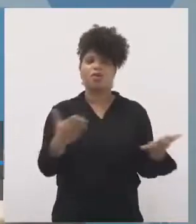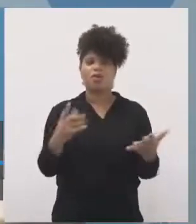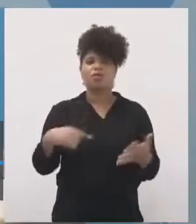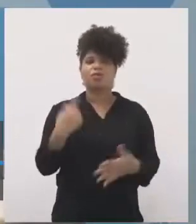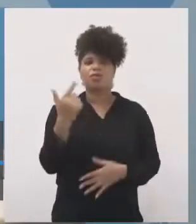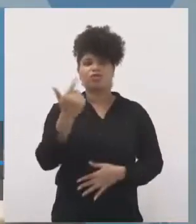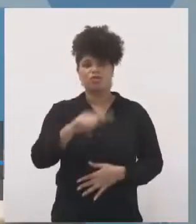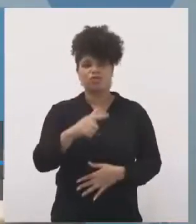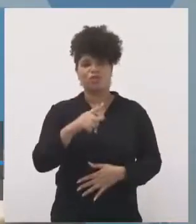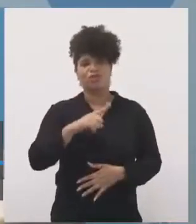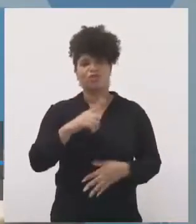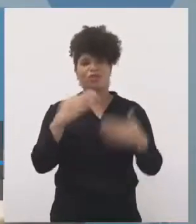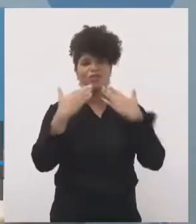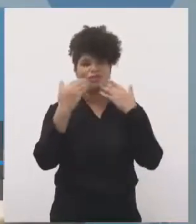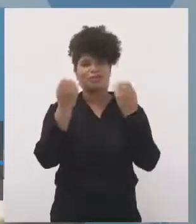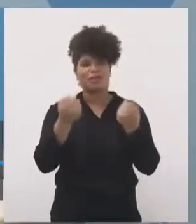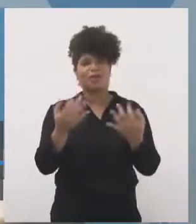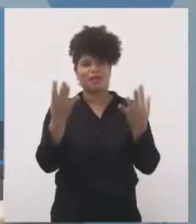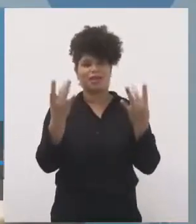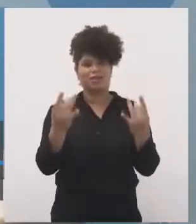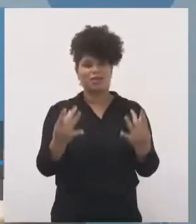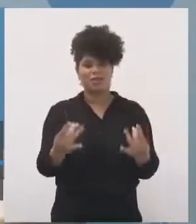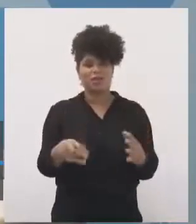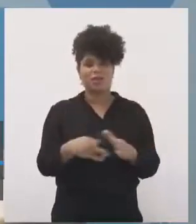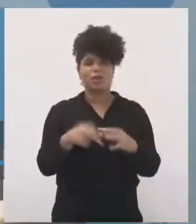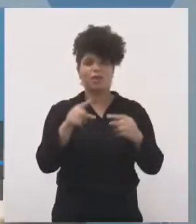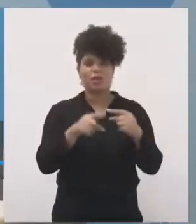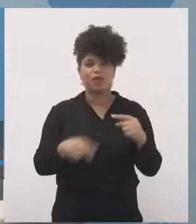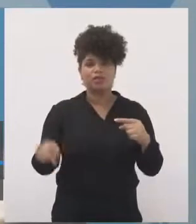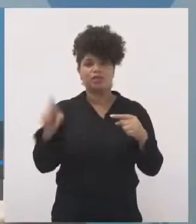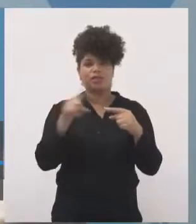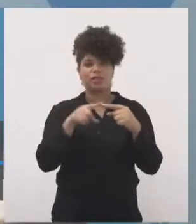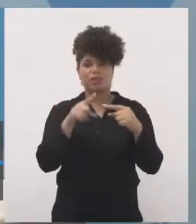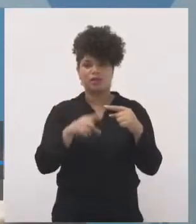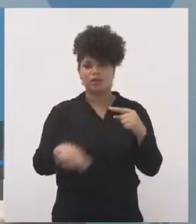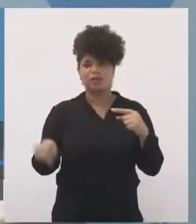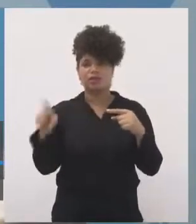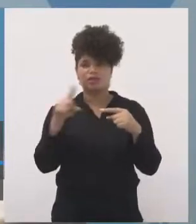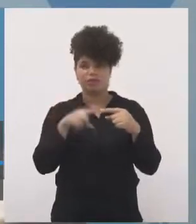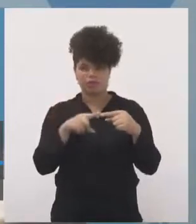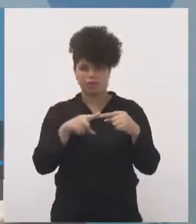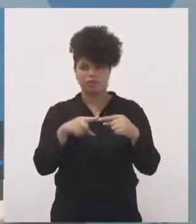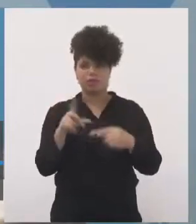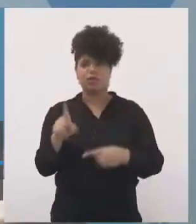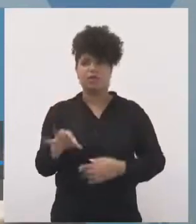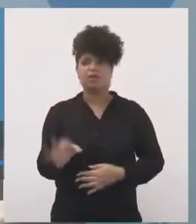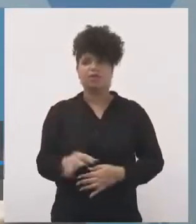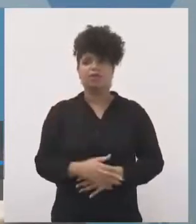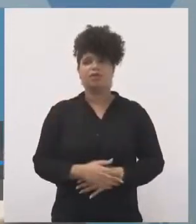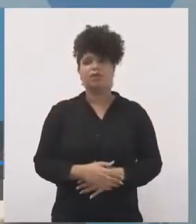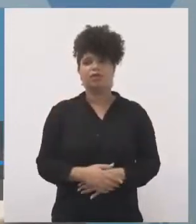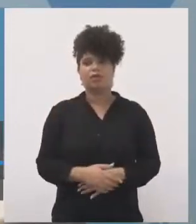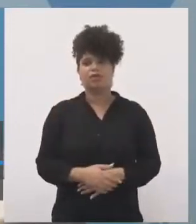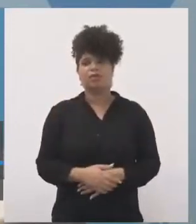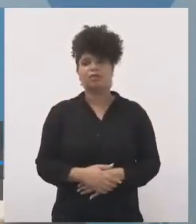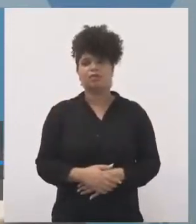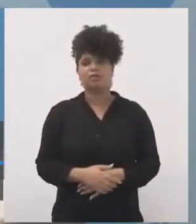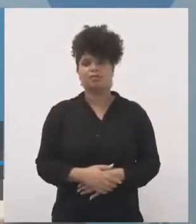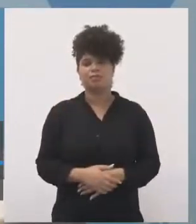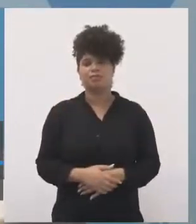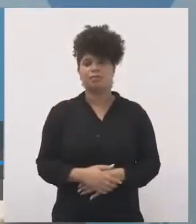trazer aí um pouquinho mais específico por ciclo, né? Então hoje a gente vai dar aí um